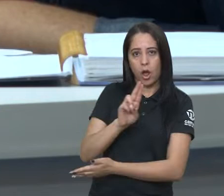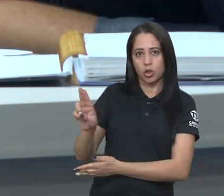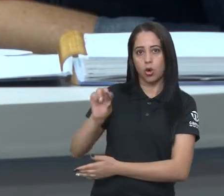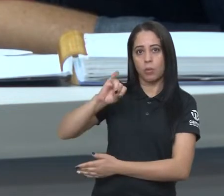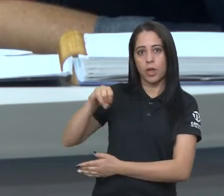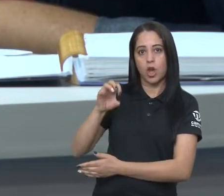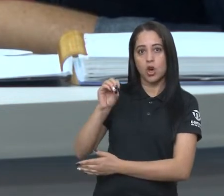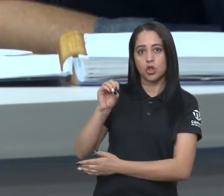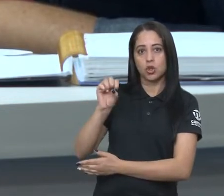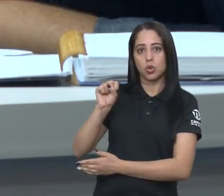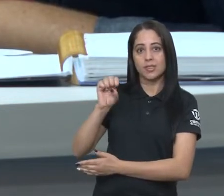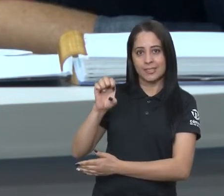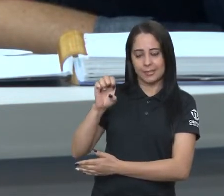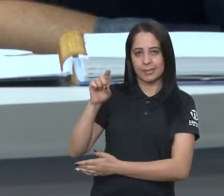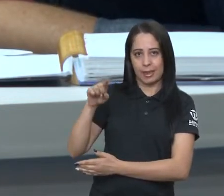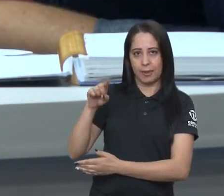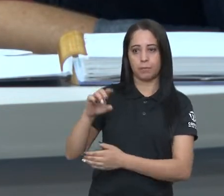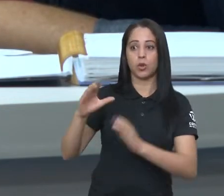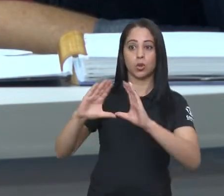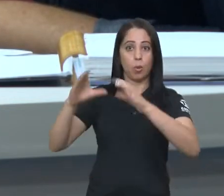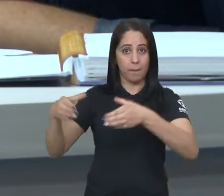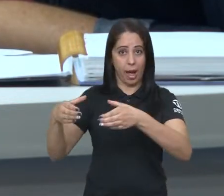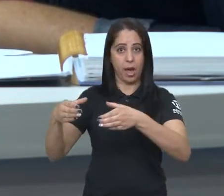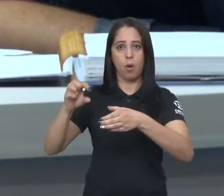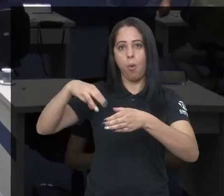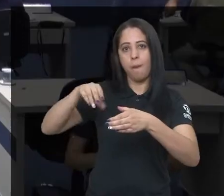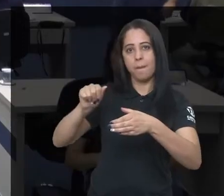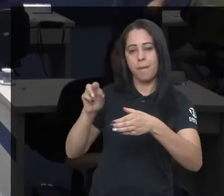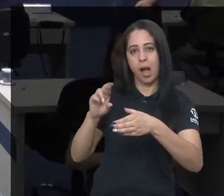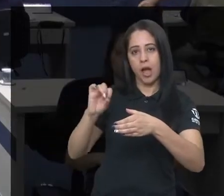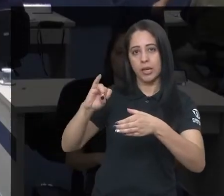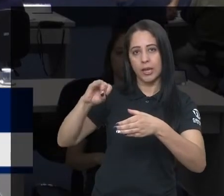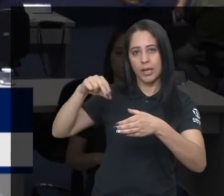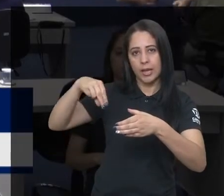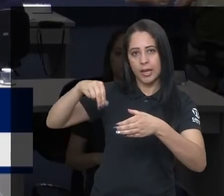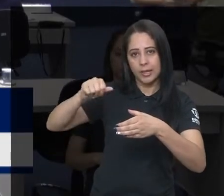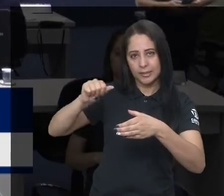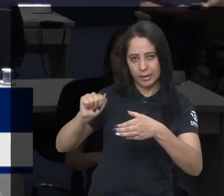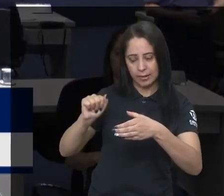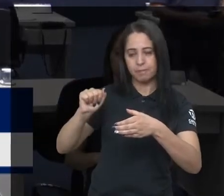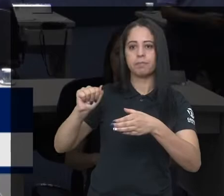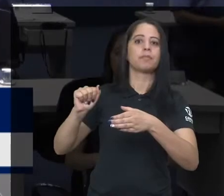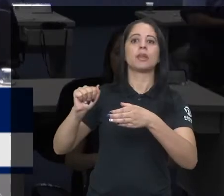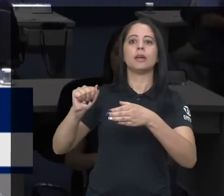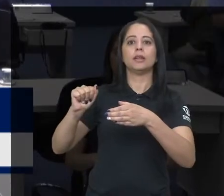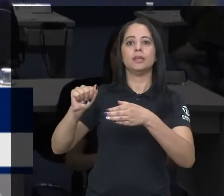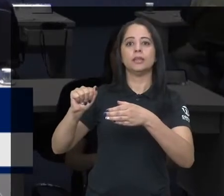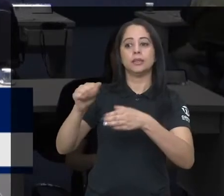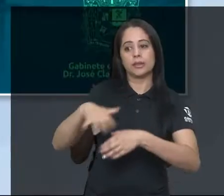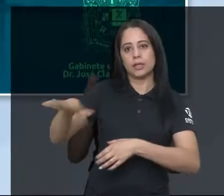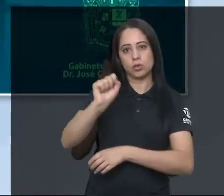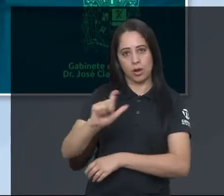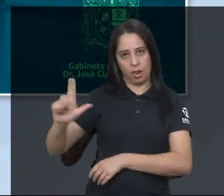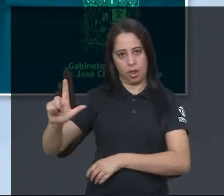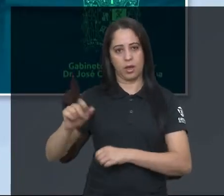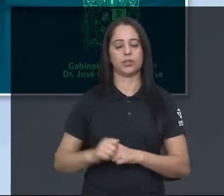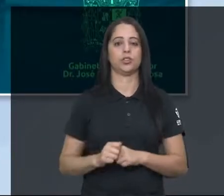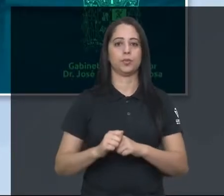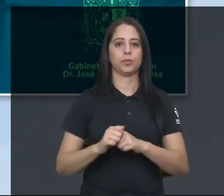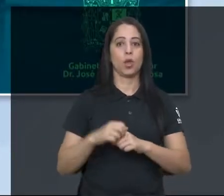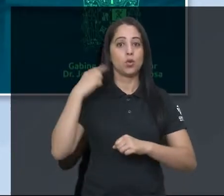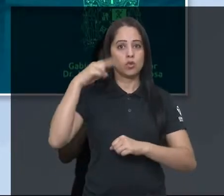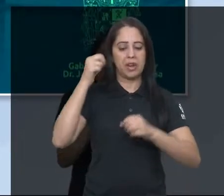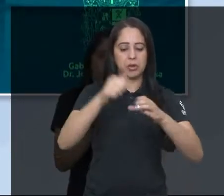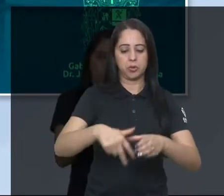Municipal de Educação Infantil José Madureira Lebrão, no Jardim Mariana 2, na zona leste da cidade. Na tribuna,